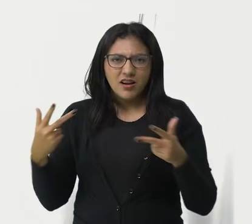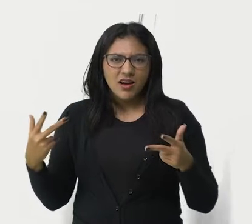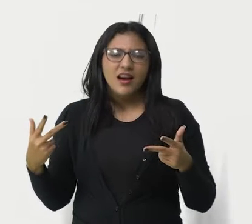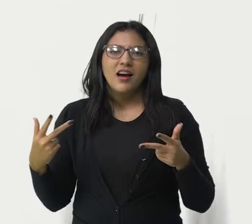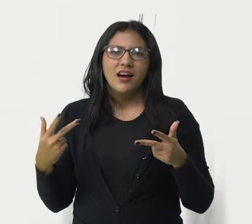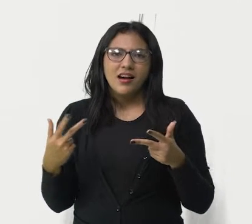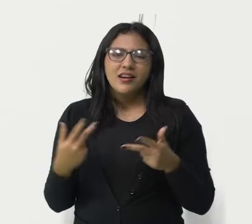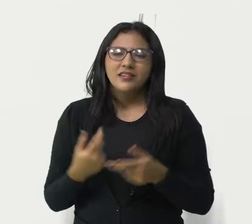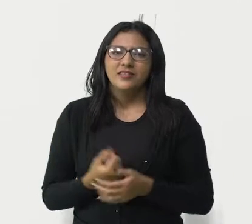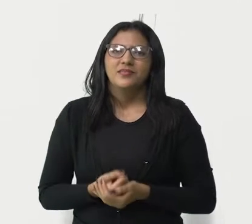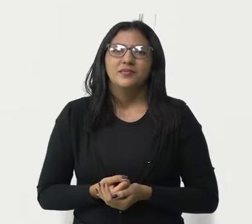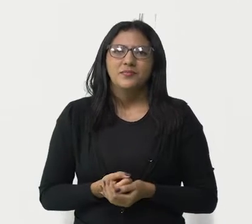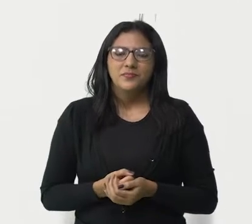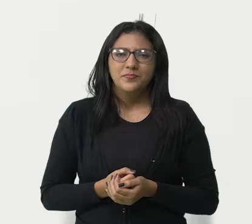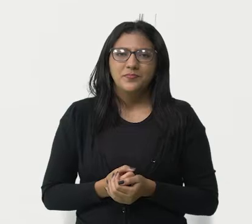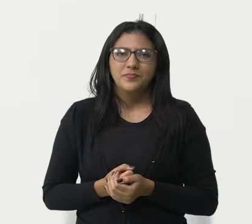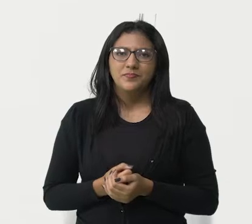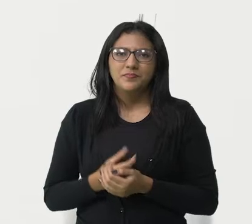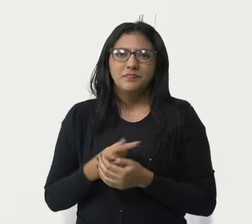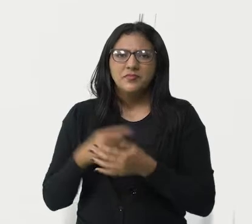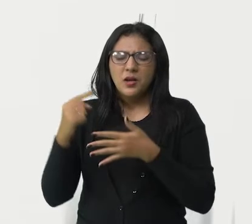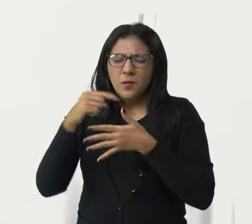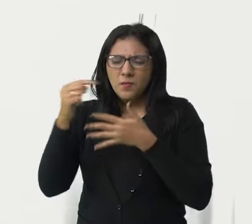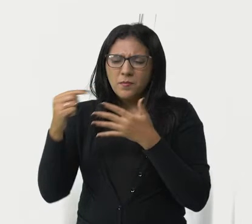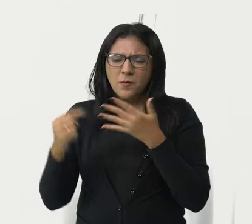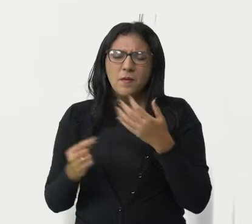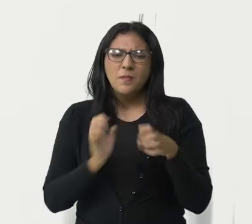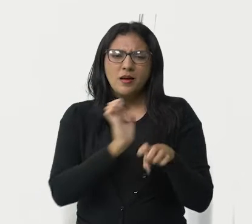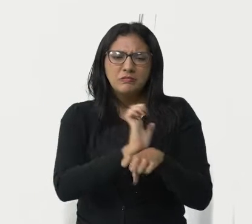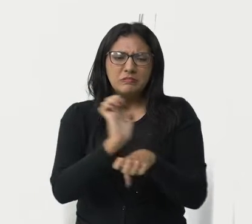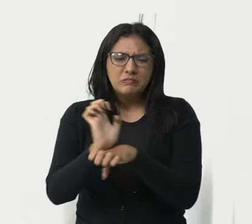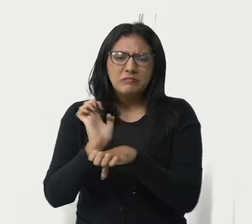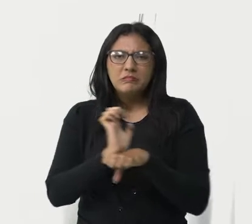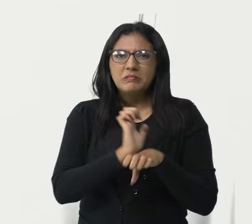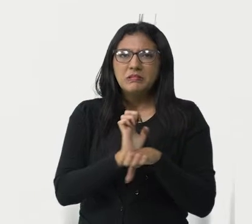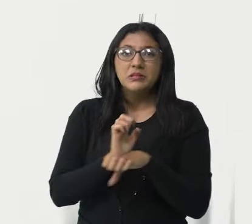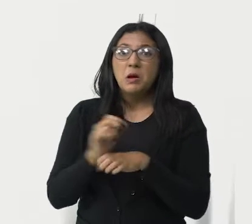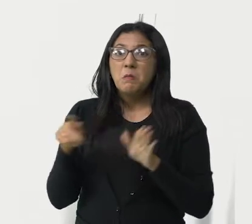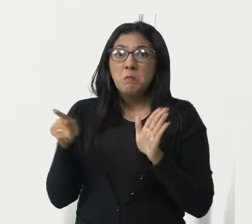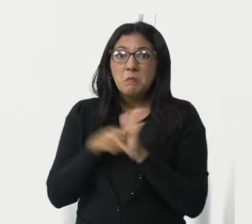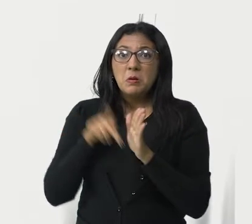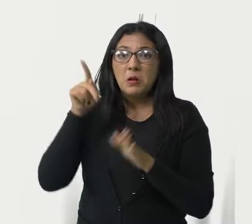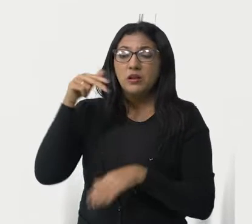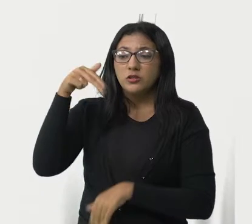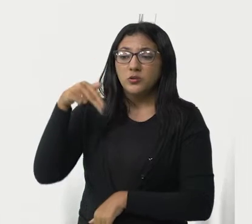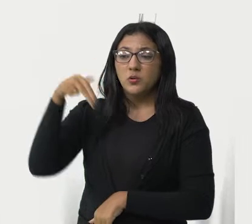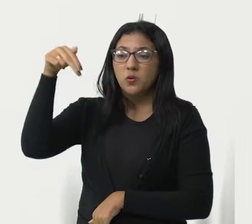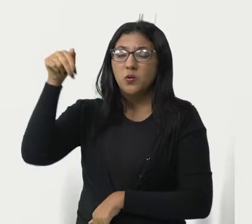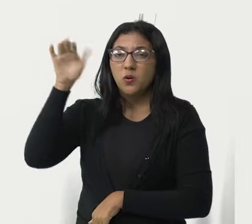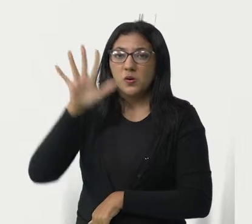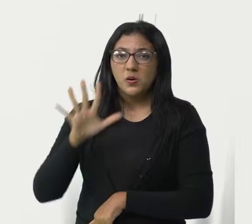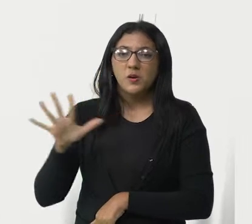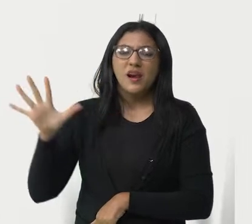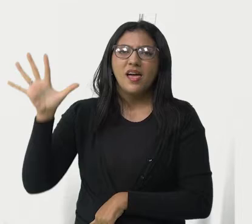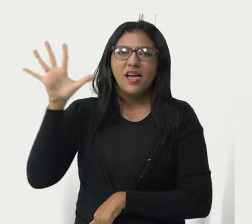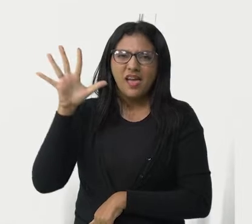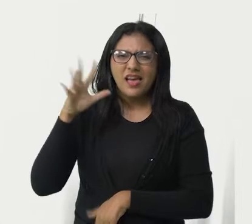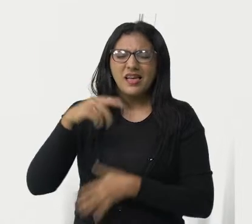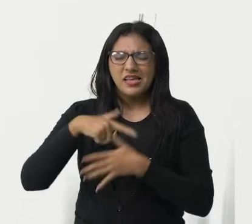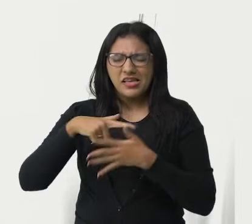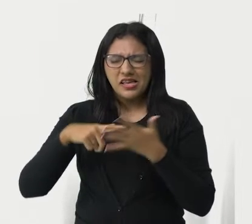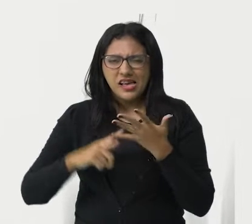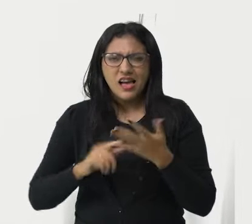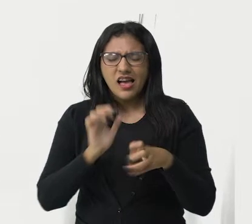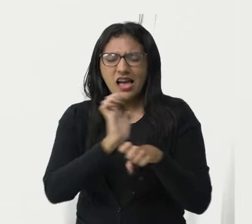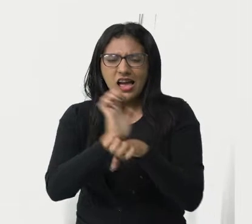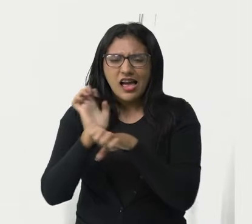Seguro, Espírito Santo, São Vicente, São Tomé, Santo Amaro, tem a parte de São Vicente II e Santana,